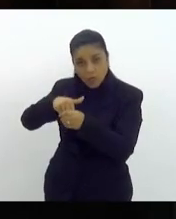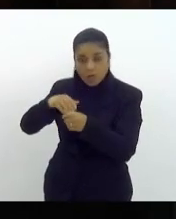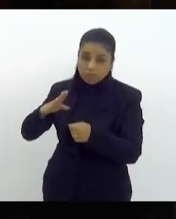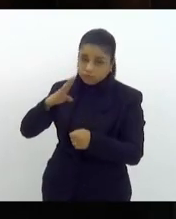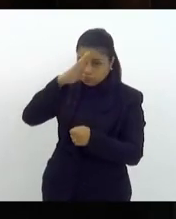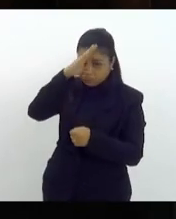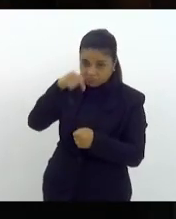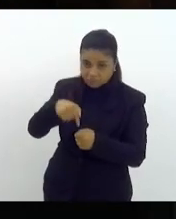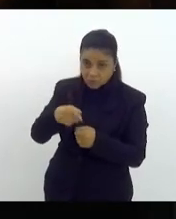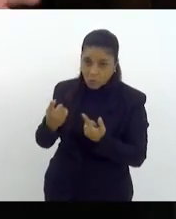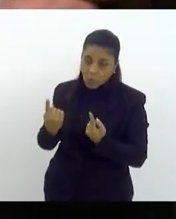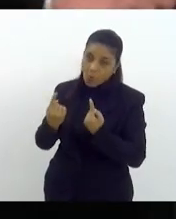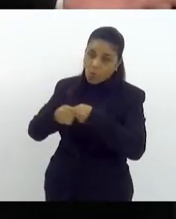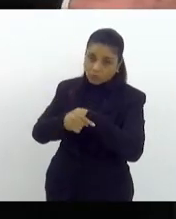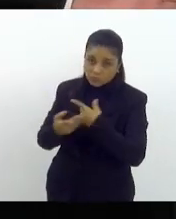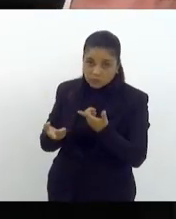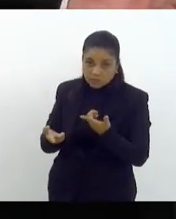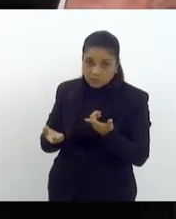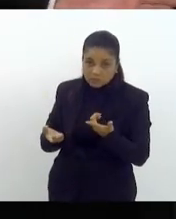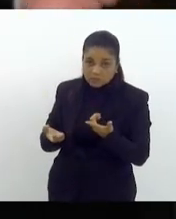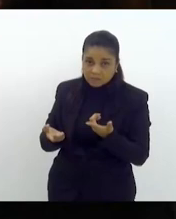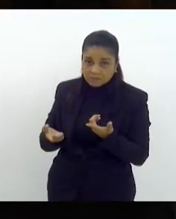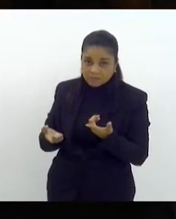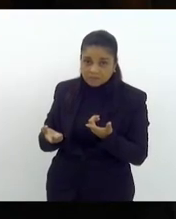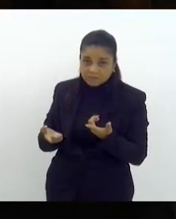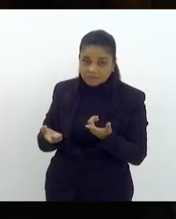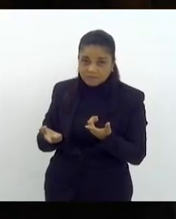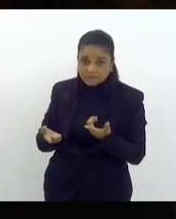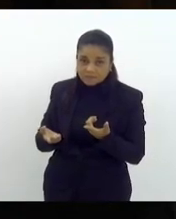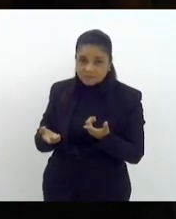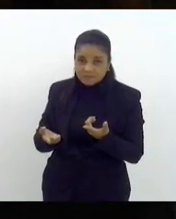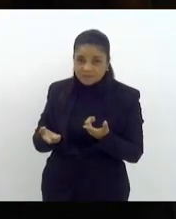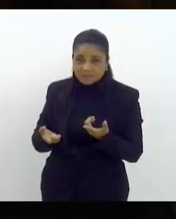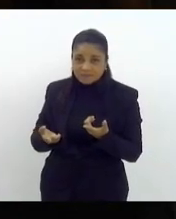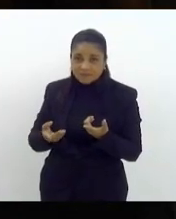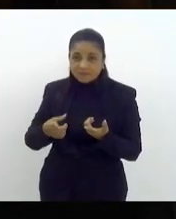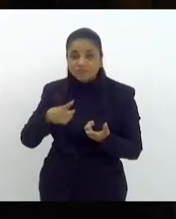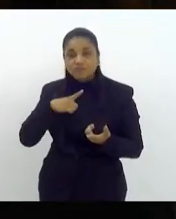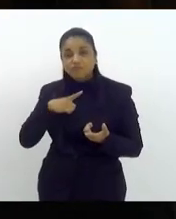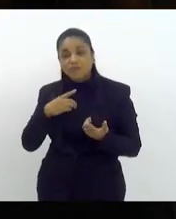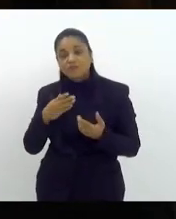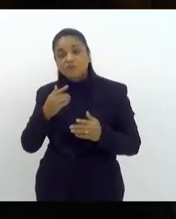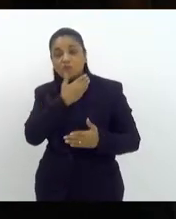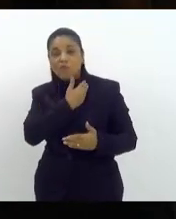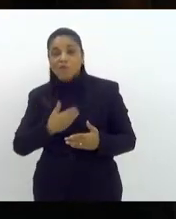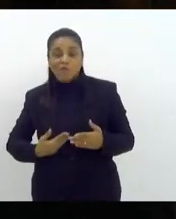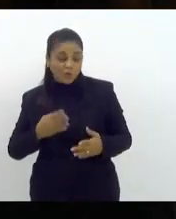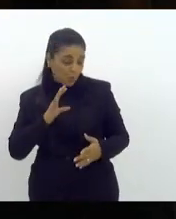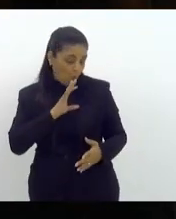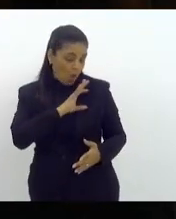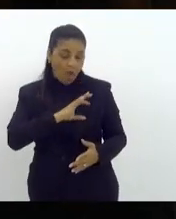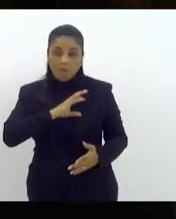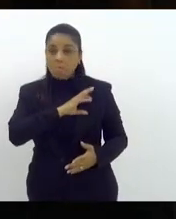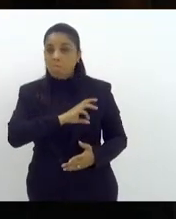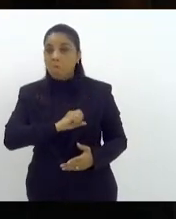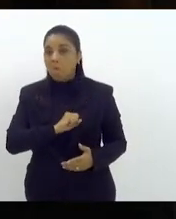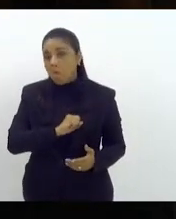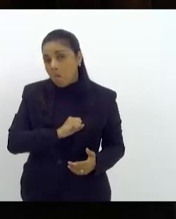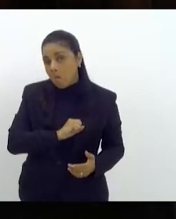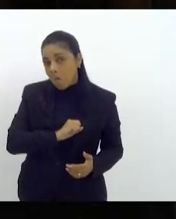Dizendo que precisava que tivesse o governo do amor mas o governo do amor